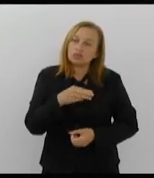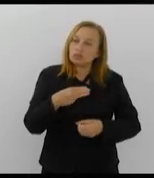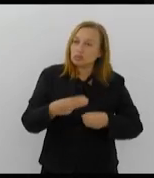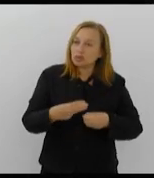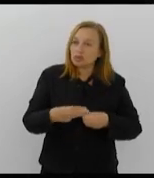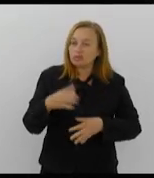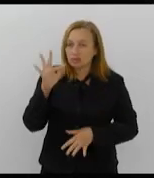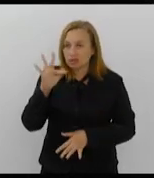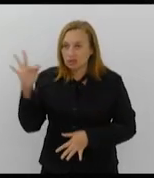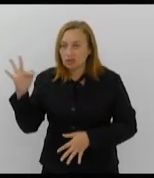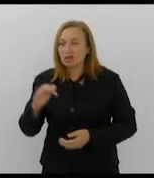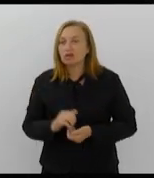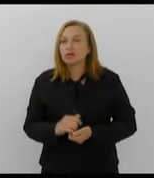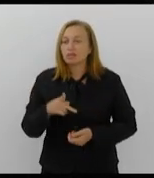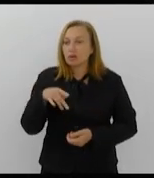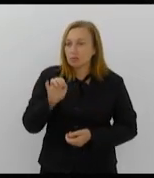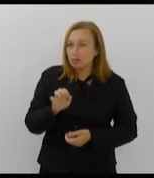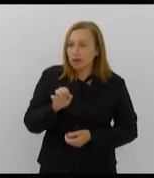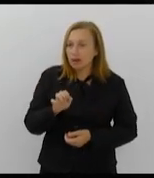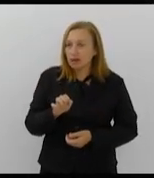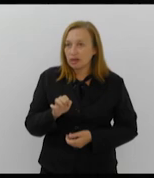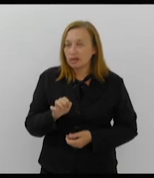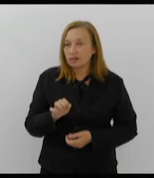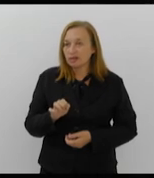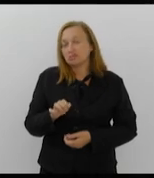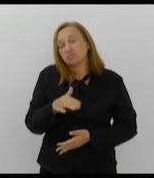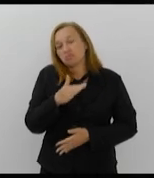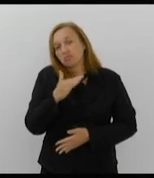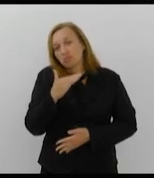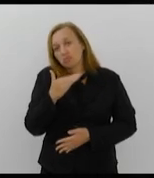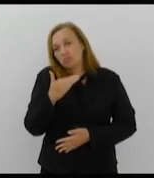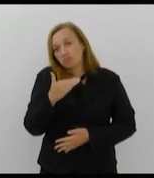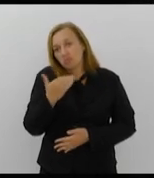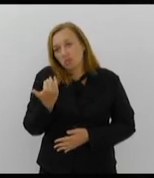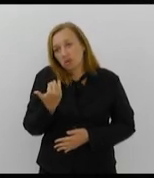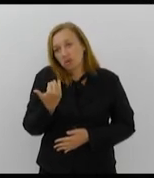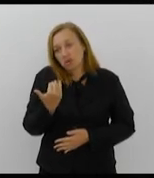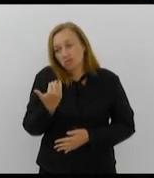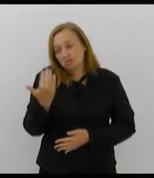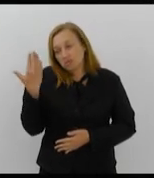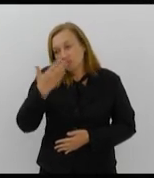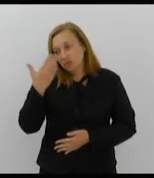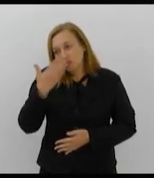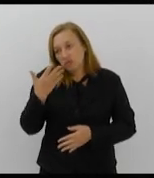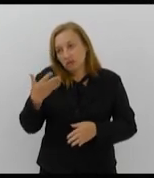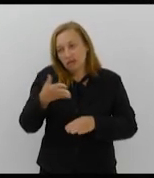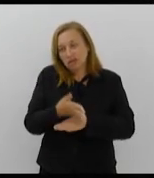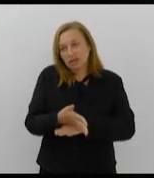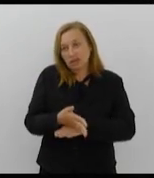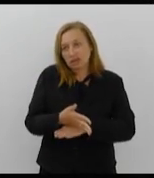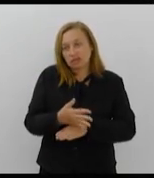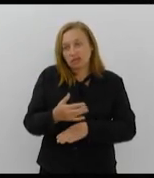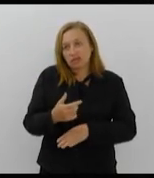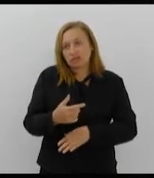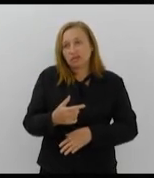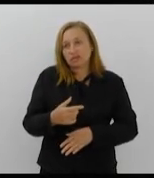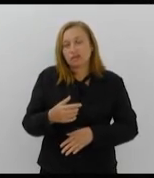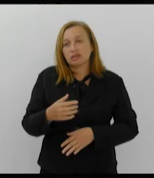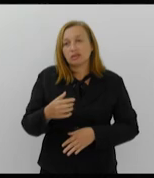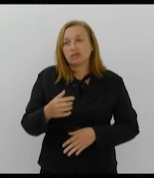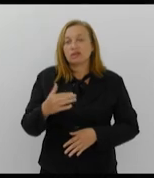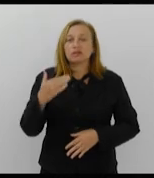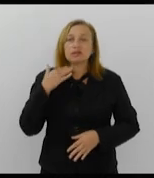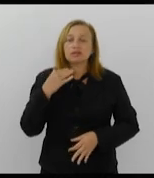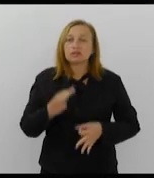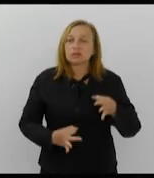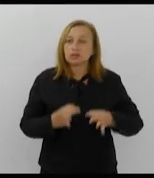pai, a quem, em razão do falecimento precoce, não presenciou um ingresso na magistratura, teve uma trajetória